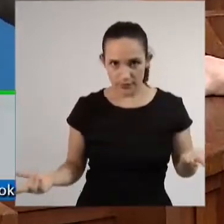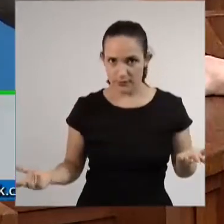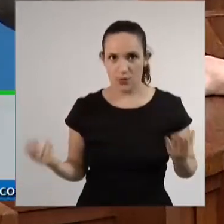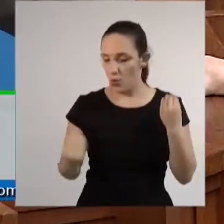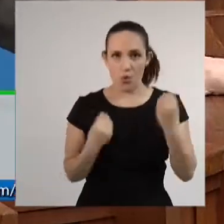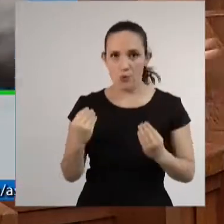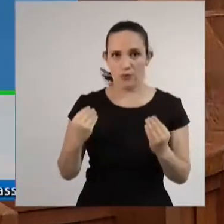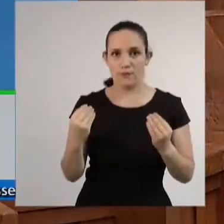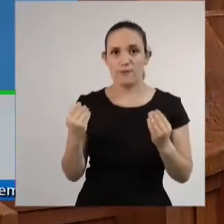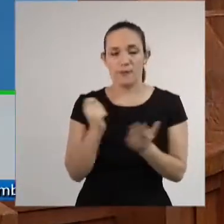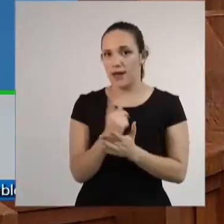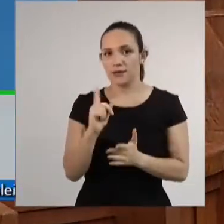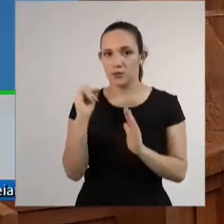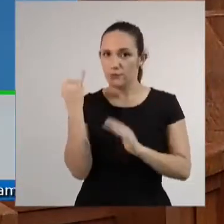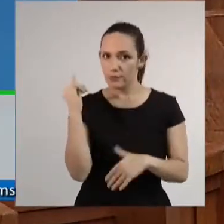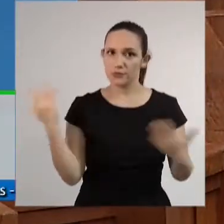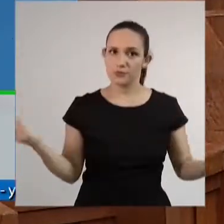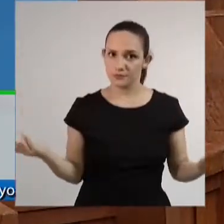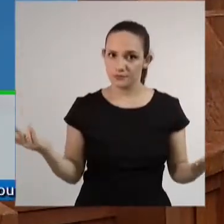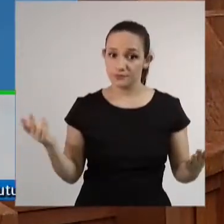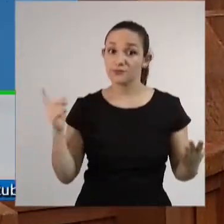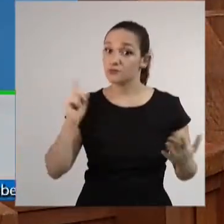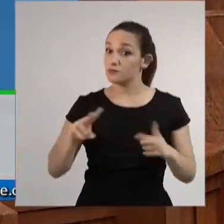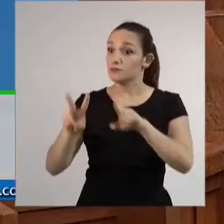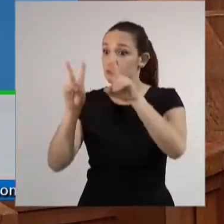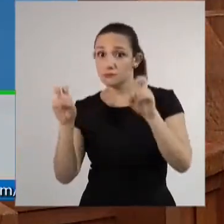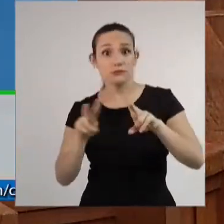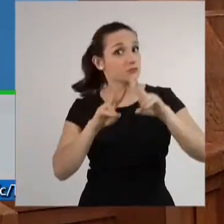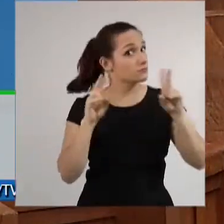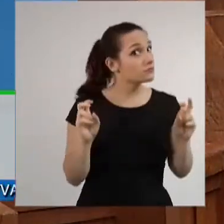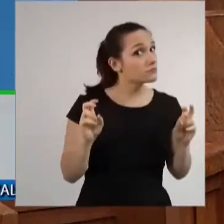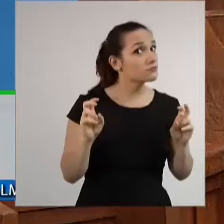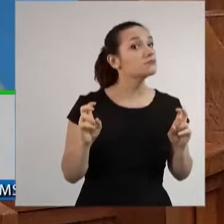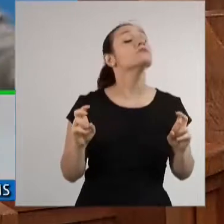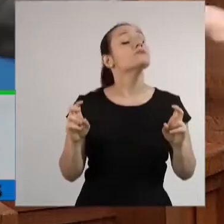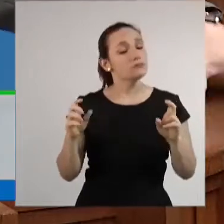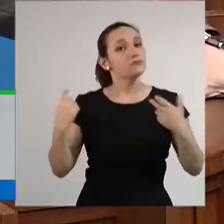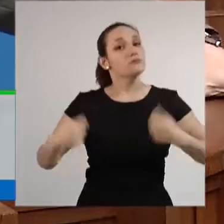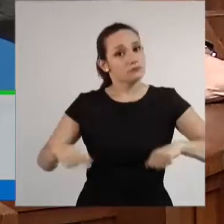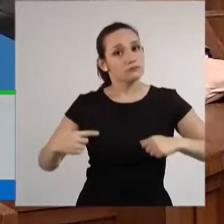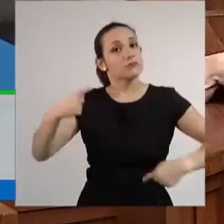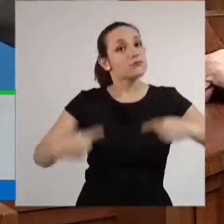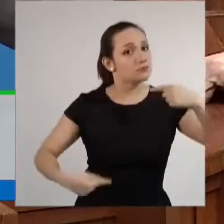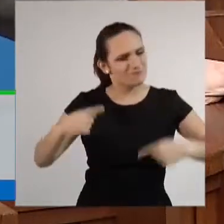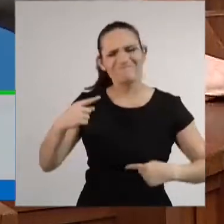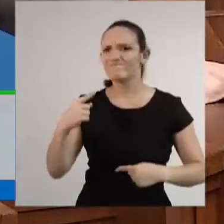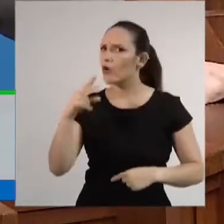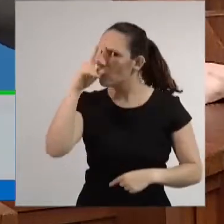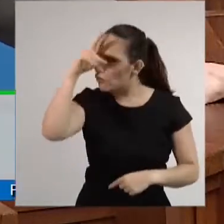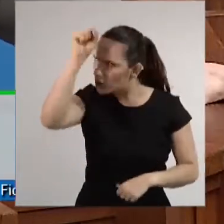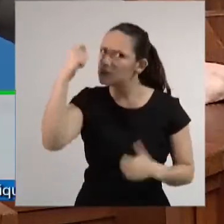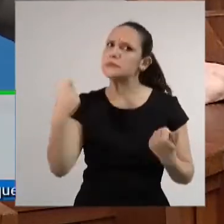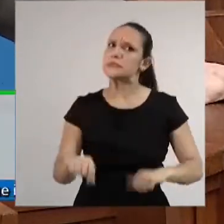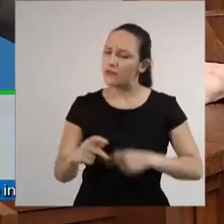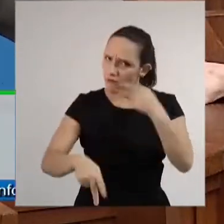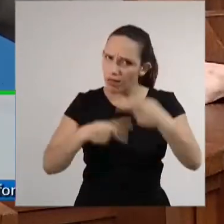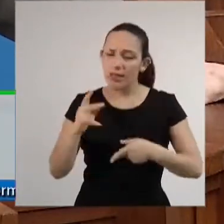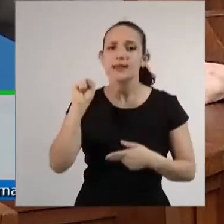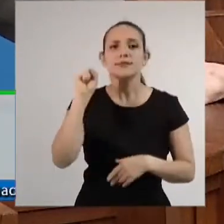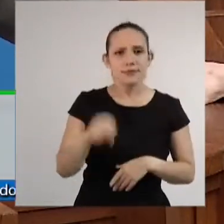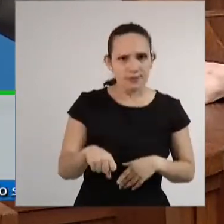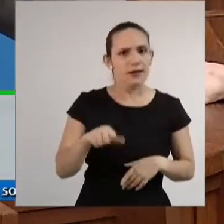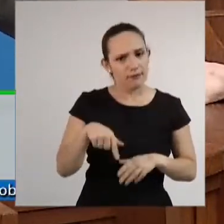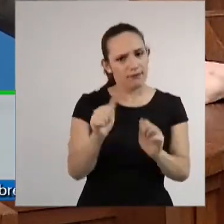diminuição tributária. Portanto, são assuntos que penso que são extremamente palpitantes e que nós temos que trazer para